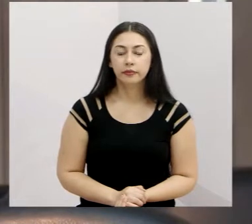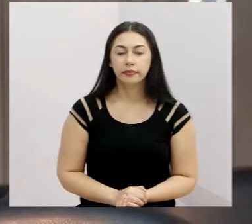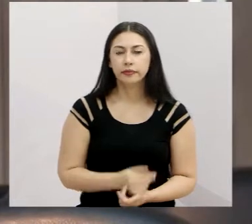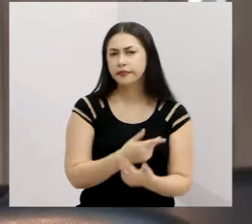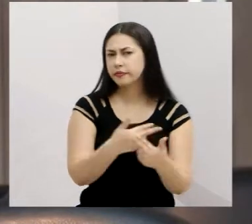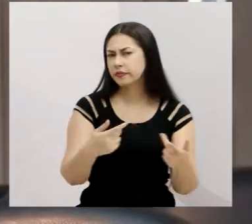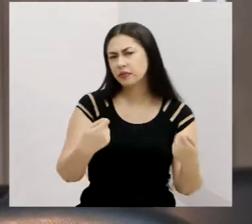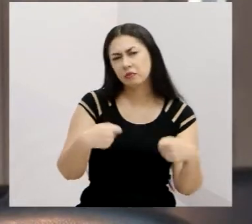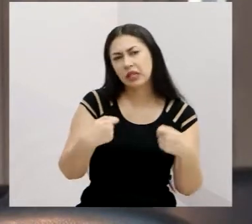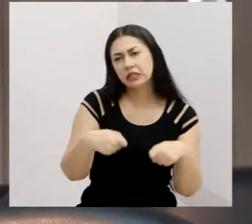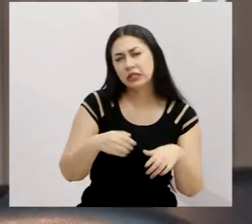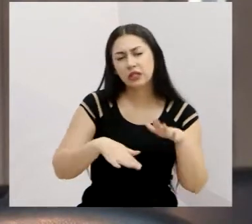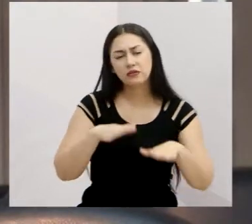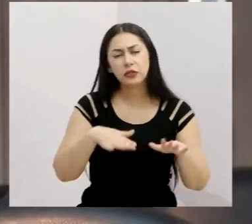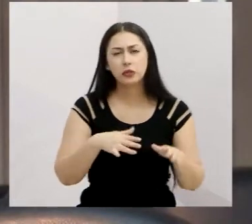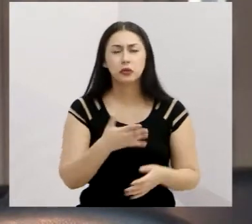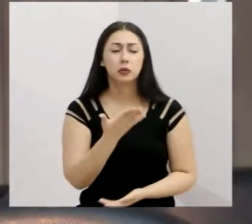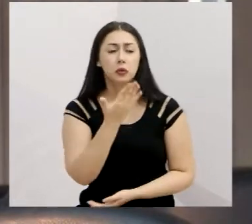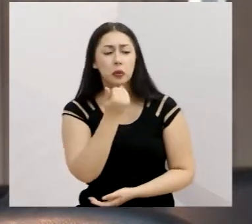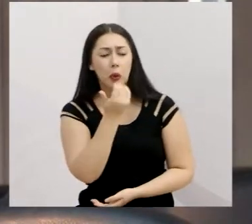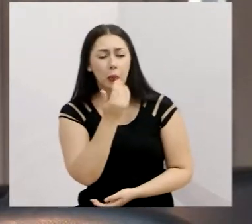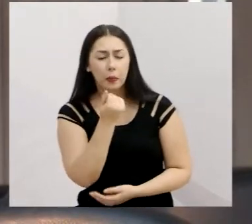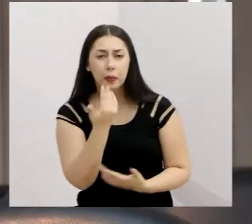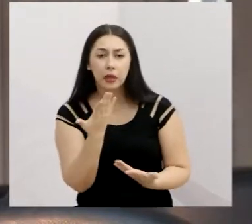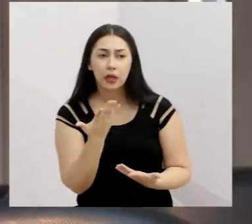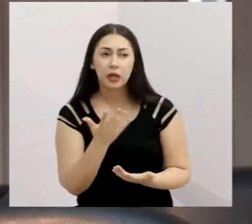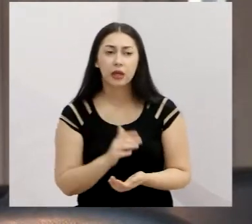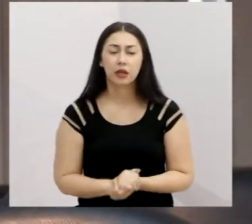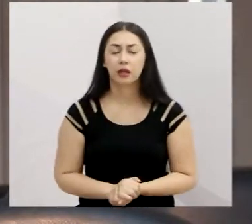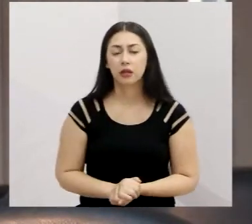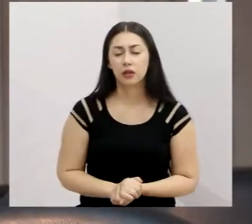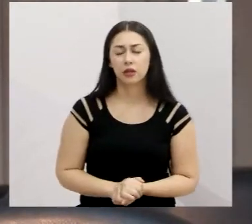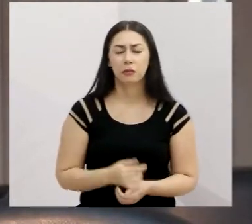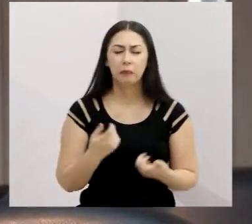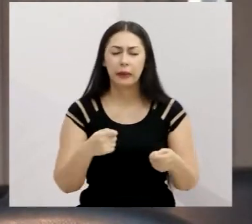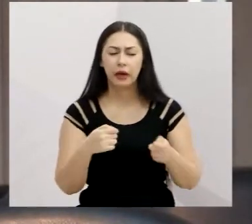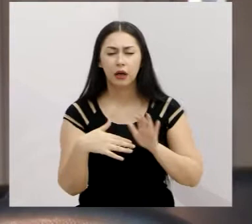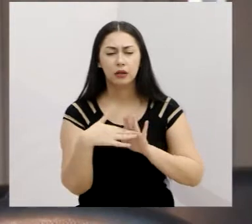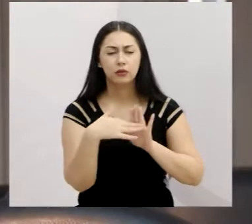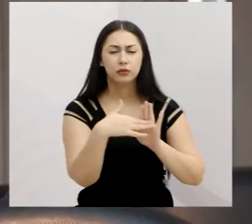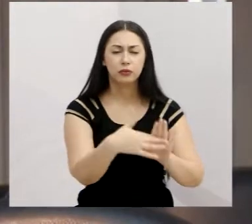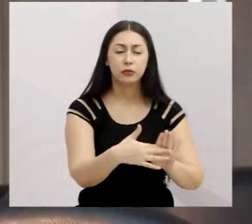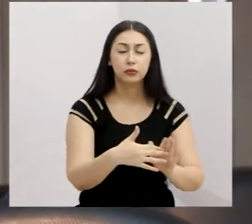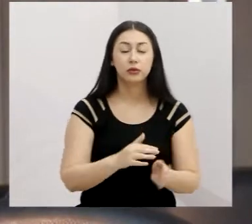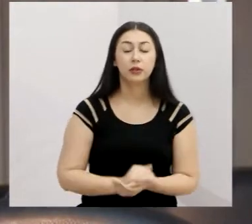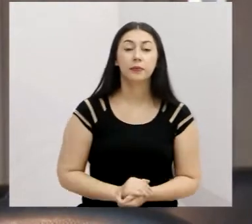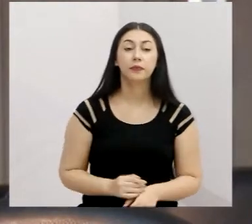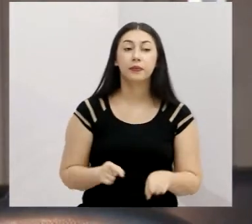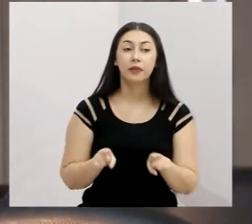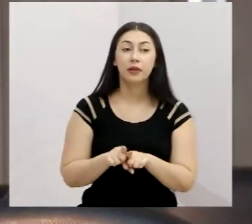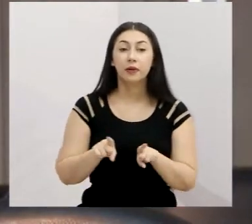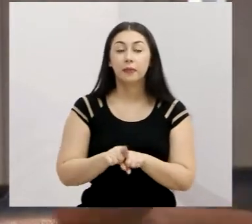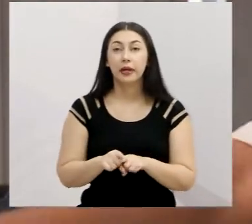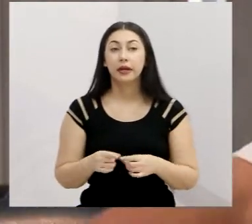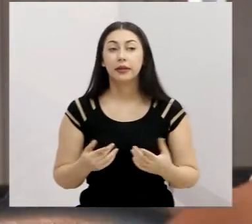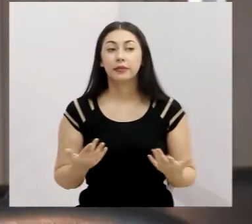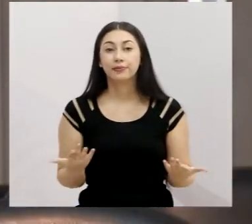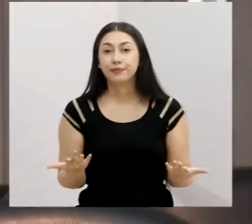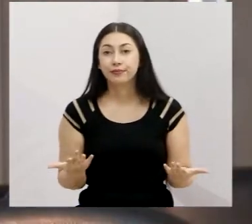necessidades alimentar necessidades de até física e também de